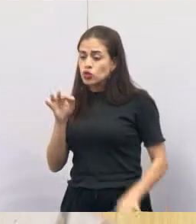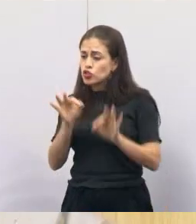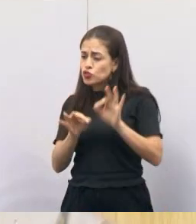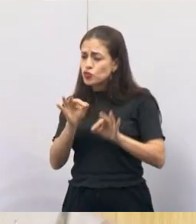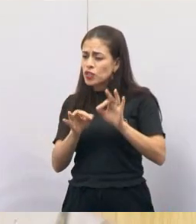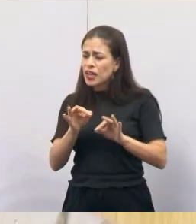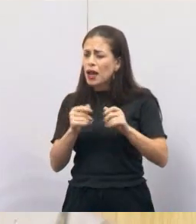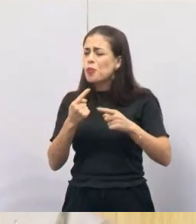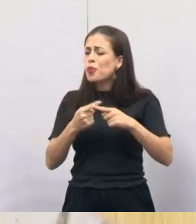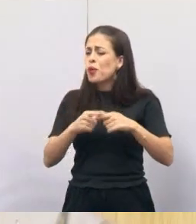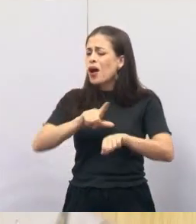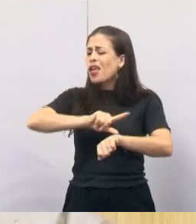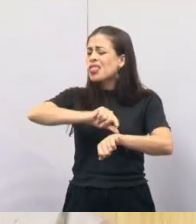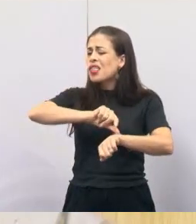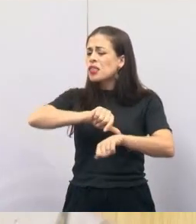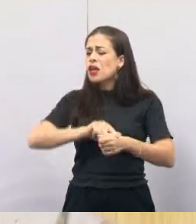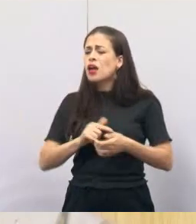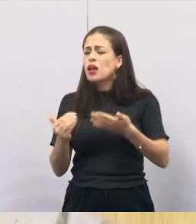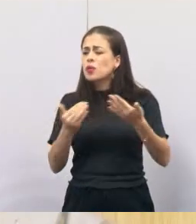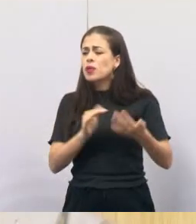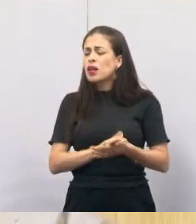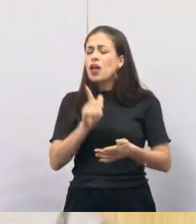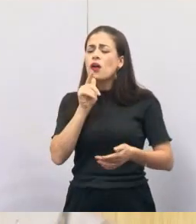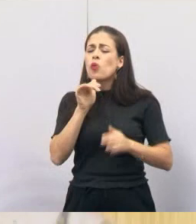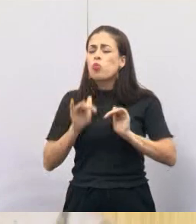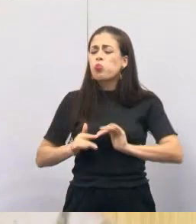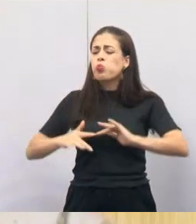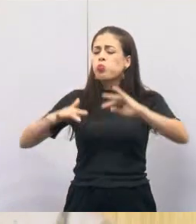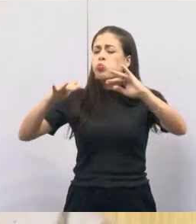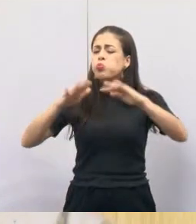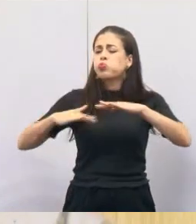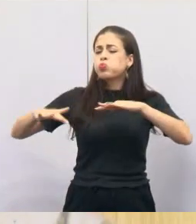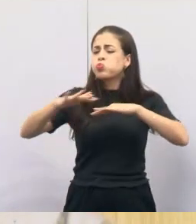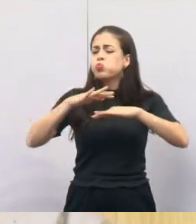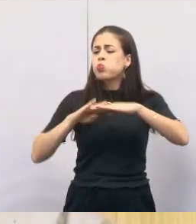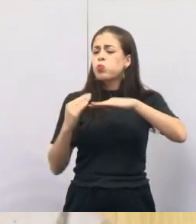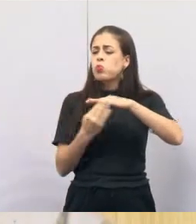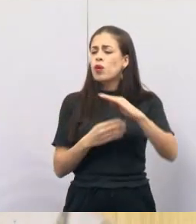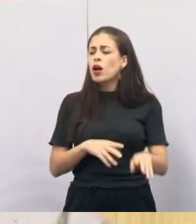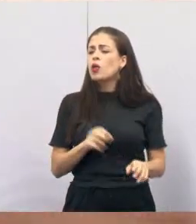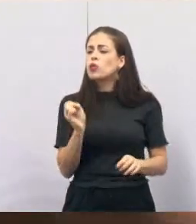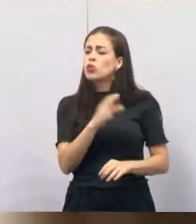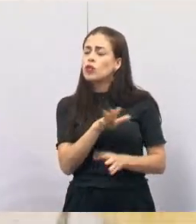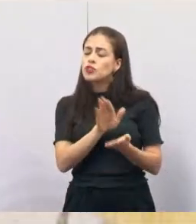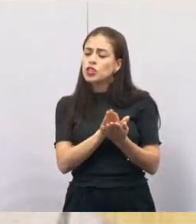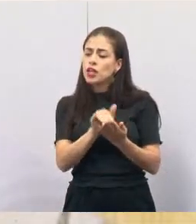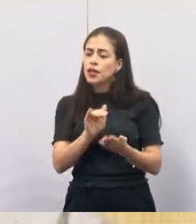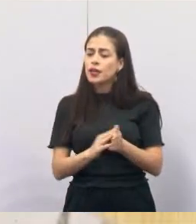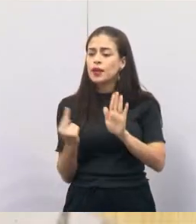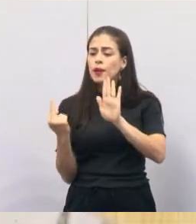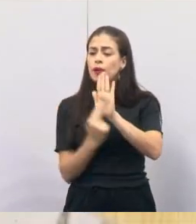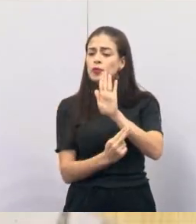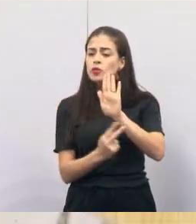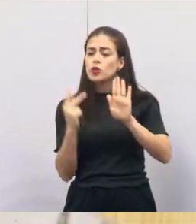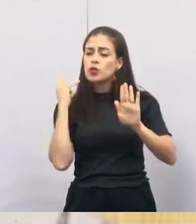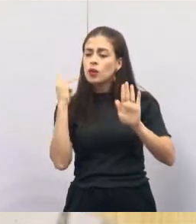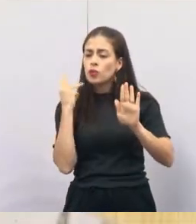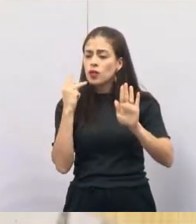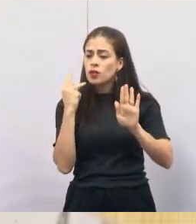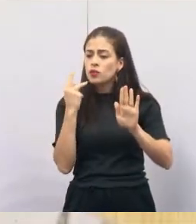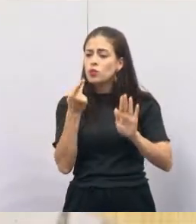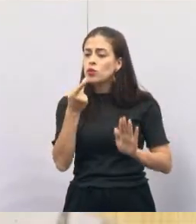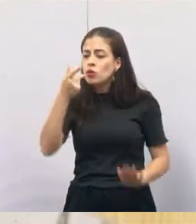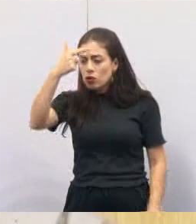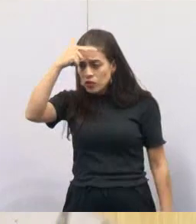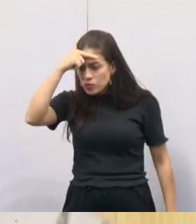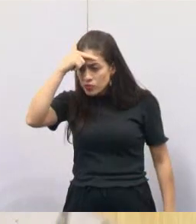de enchentes que assola a Avenida Diogo Fontes, no bairro Cidade Nova de Jacareí. Autoria do pedido, vereador